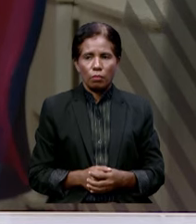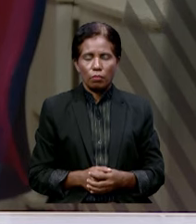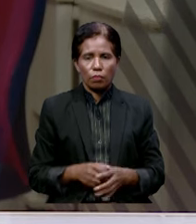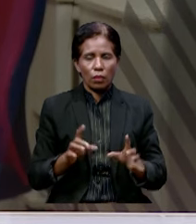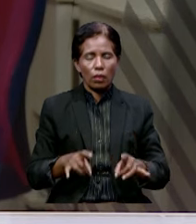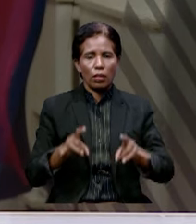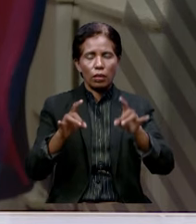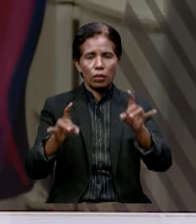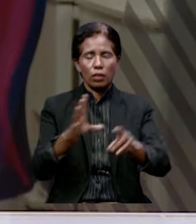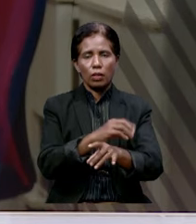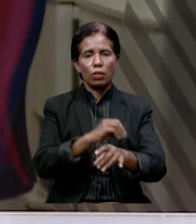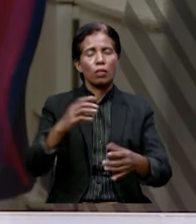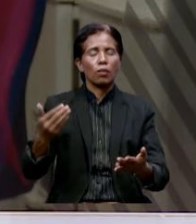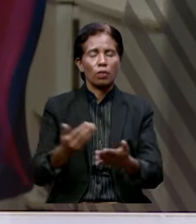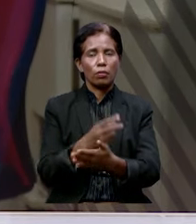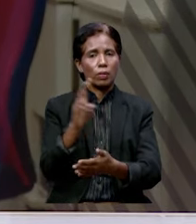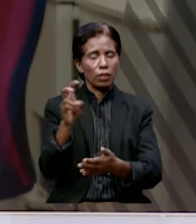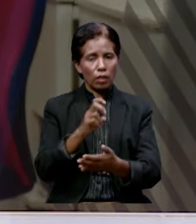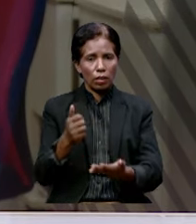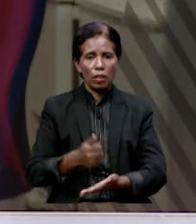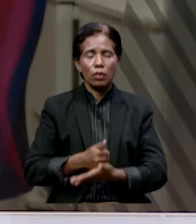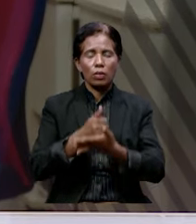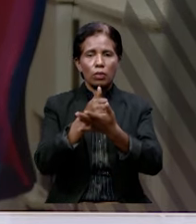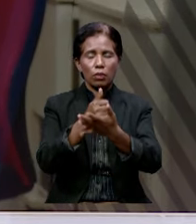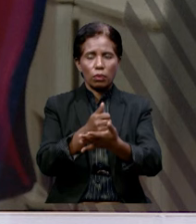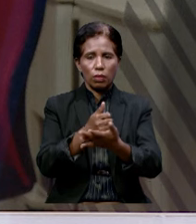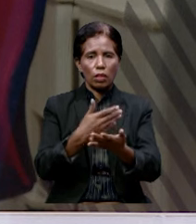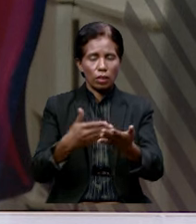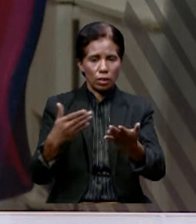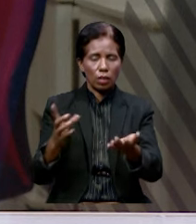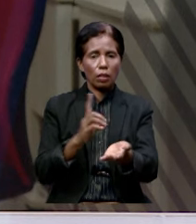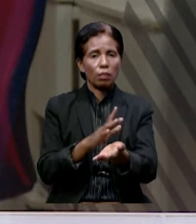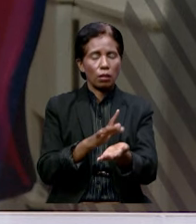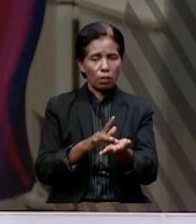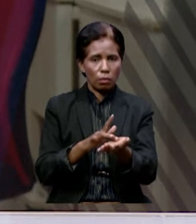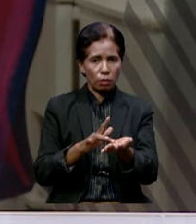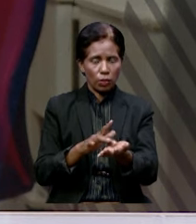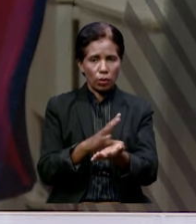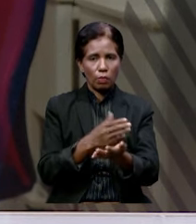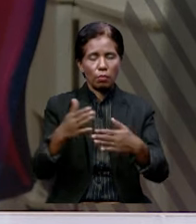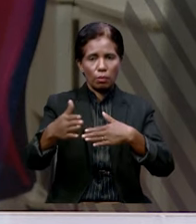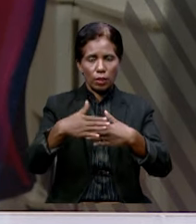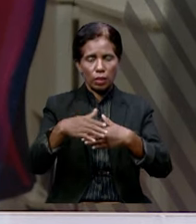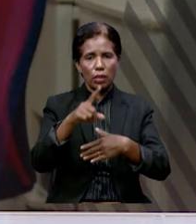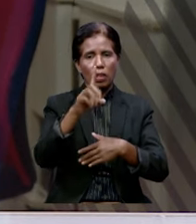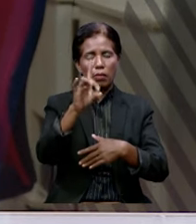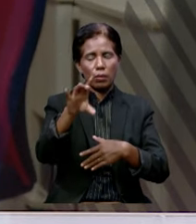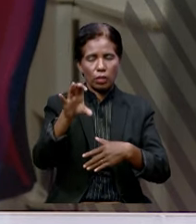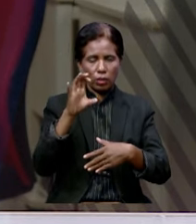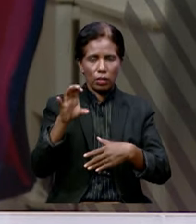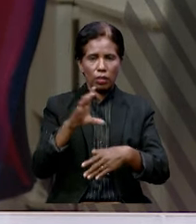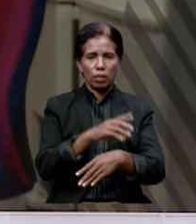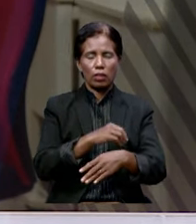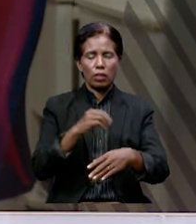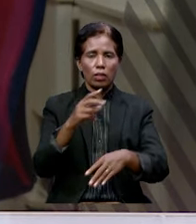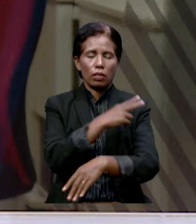Australia no Nova Zelândia apoia equipamento médico, basic item atu swalu, ba clínica veterano David